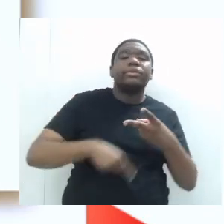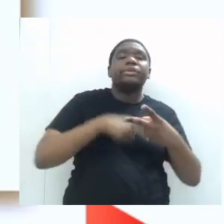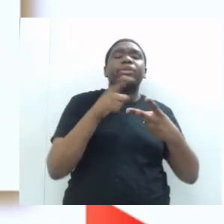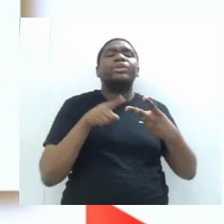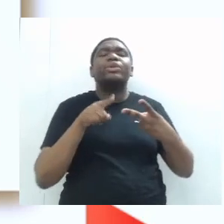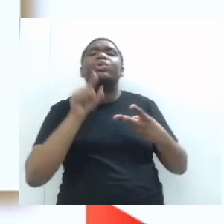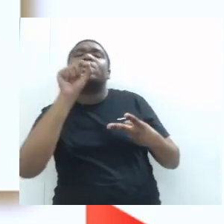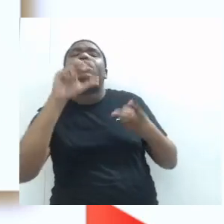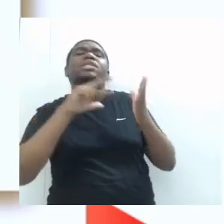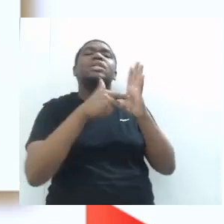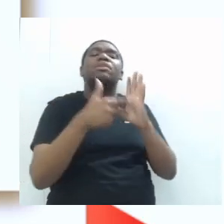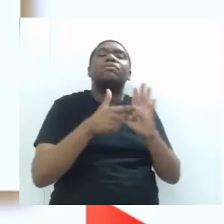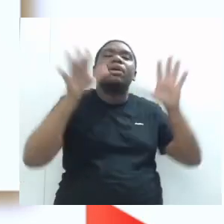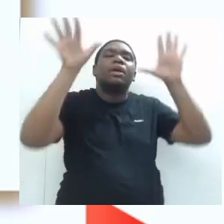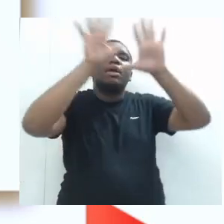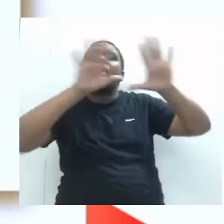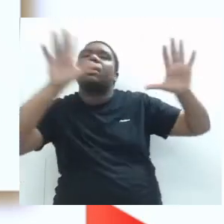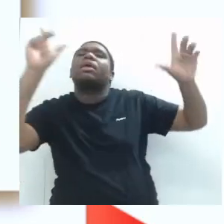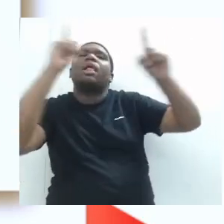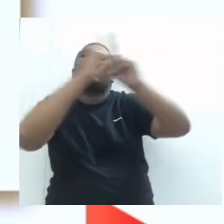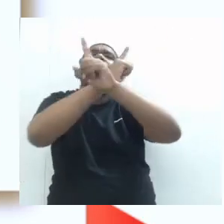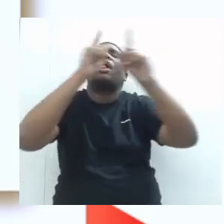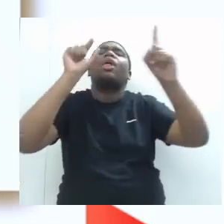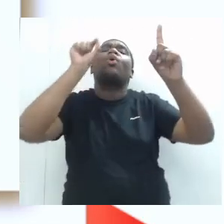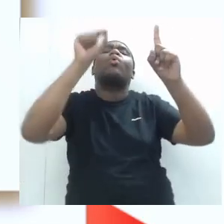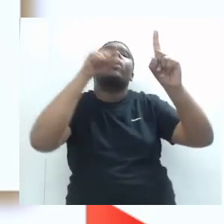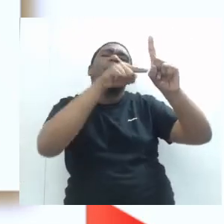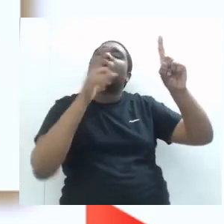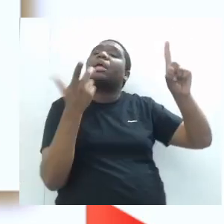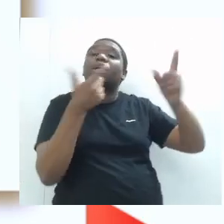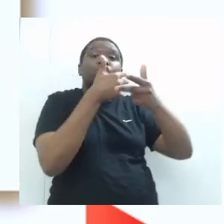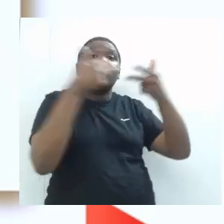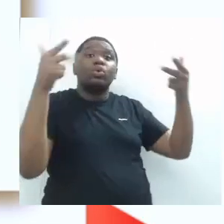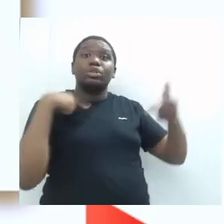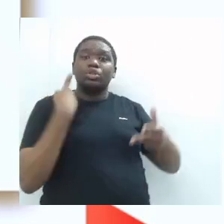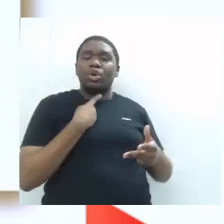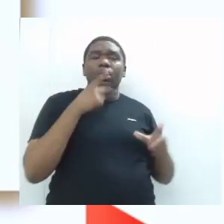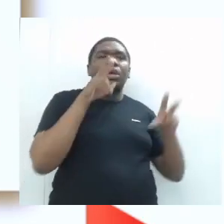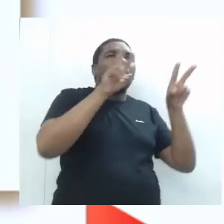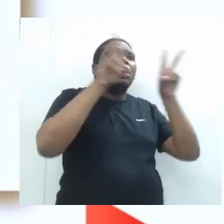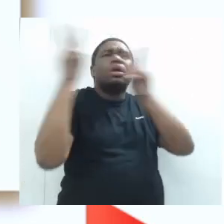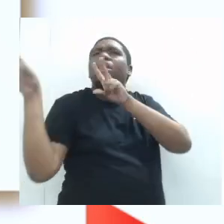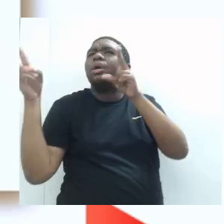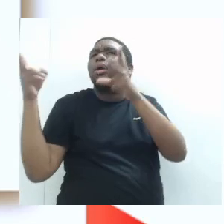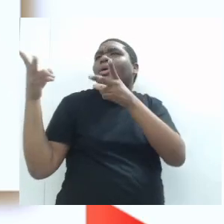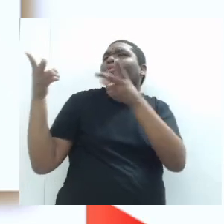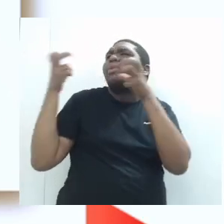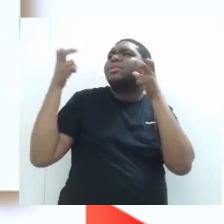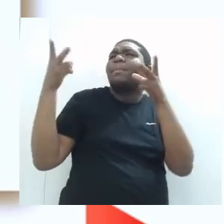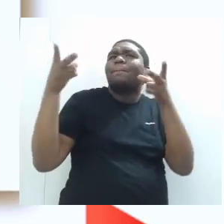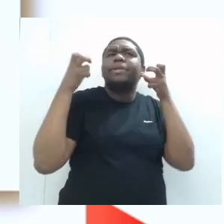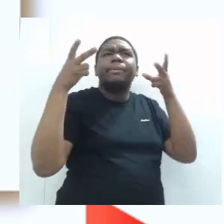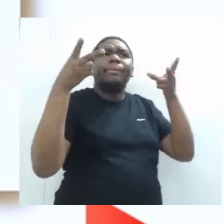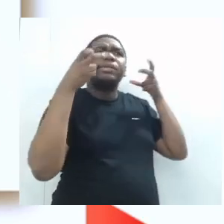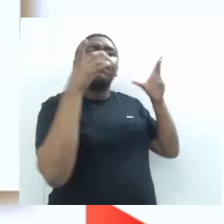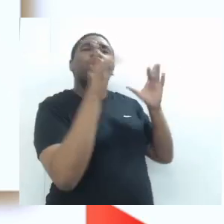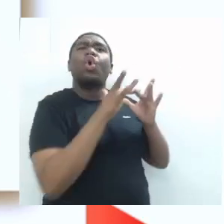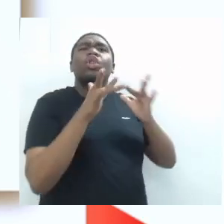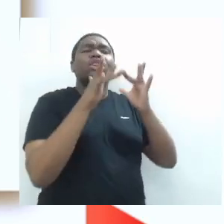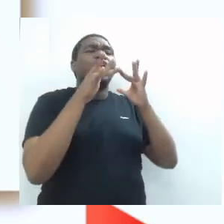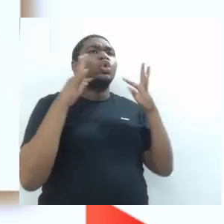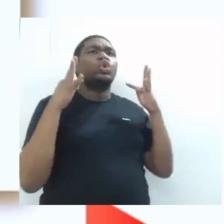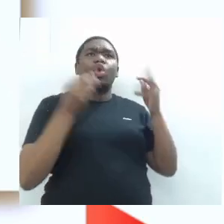sombras projetadas no fundo? O que são? As coisas que percebemos, ou seja, não temos contato total com